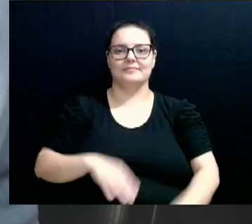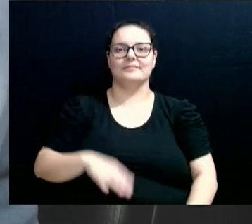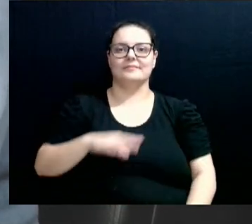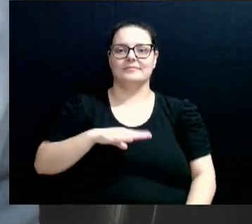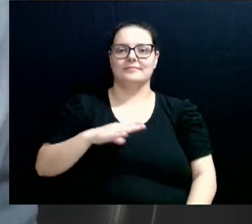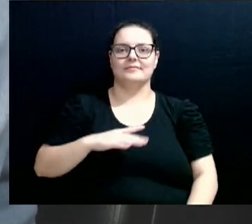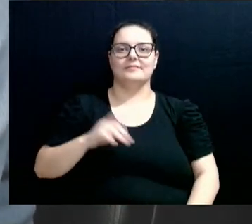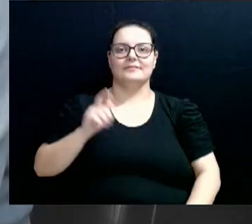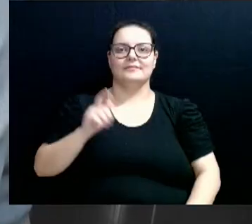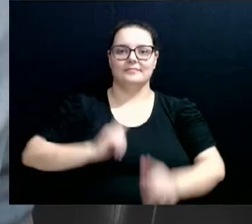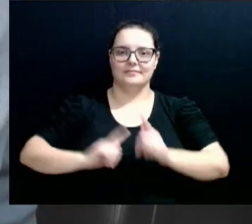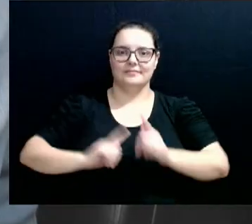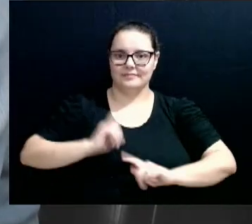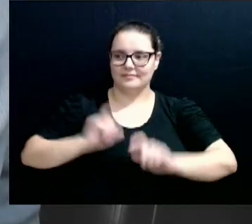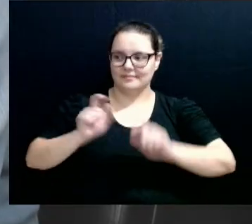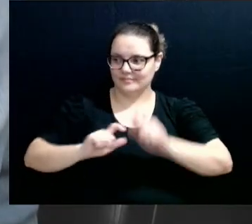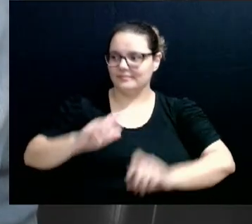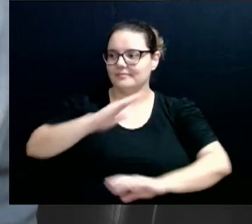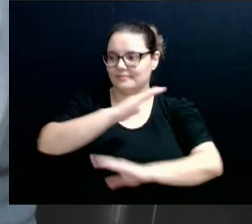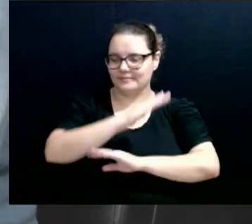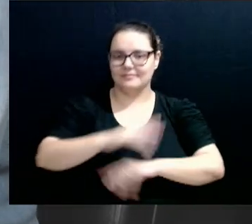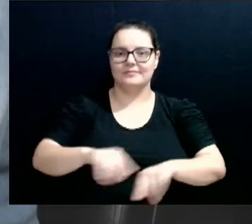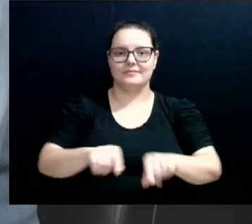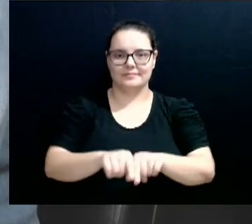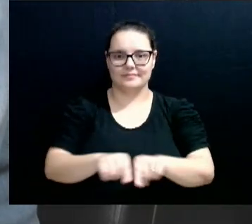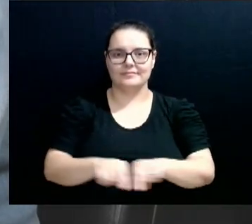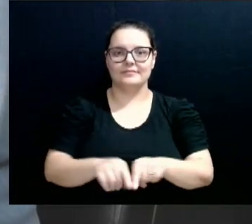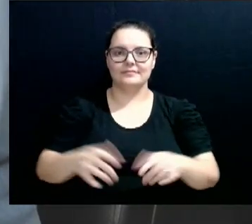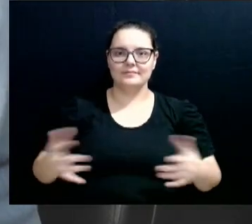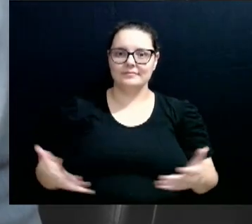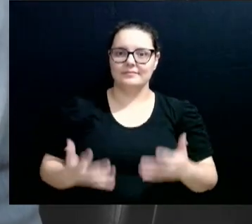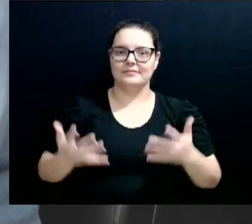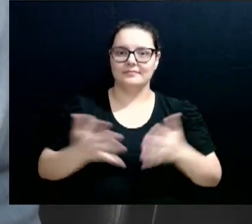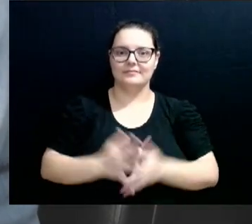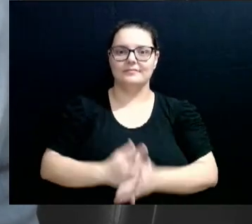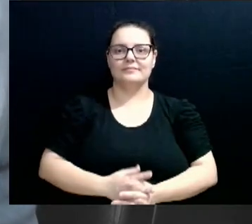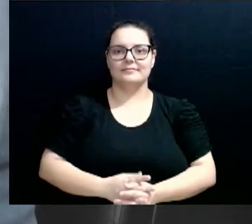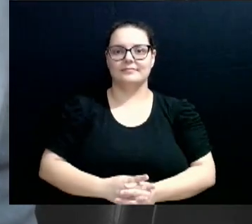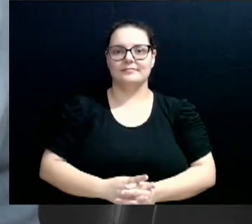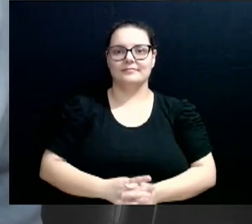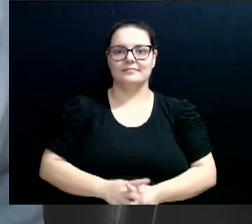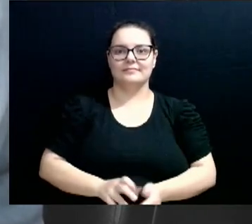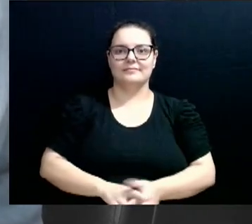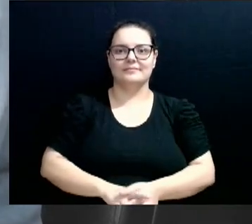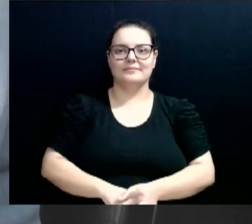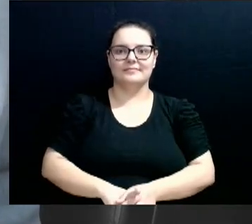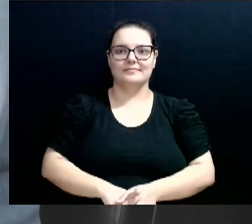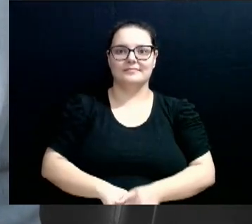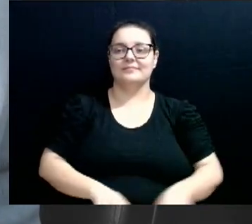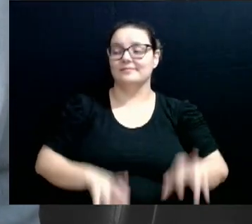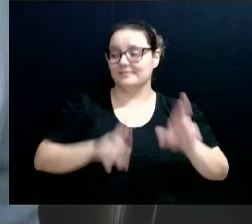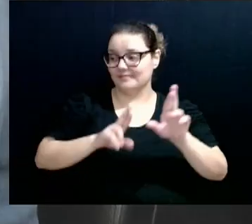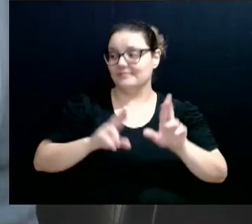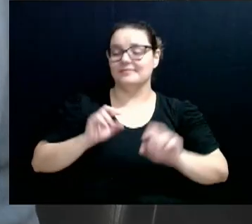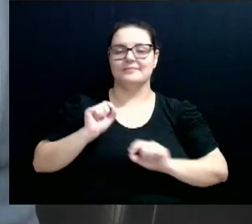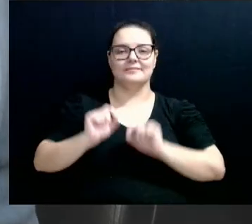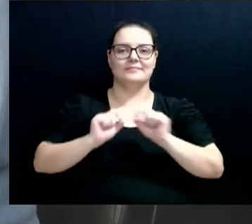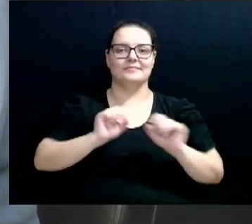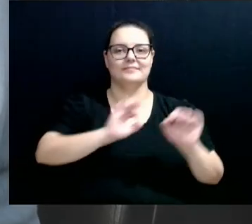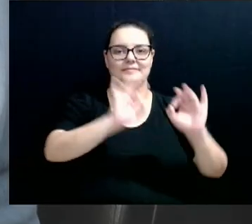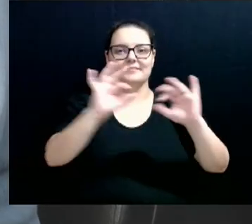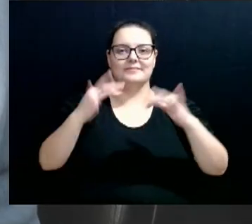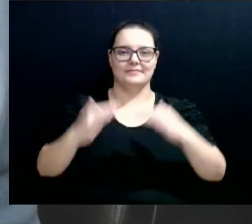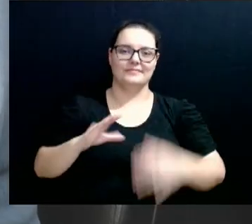a Câmara Municipal também pela iniciativa. E, bom, enfim, espero que quem está nos assistindo goste